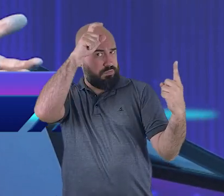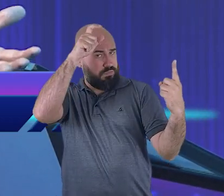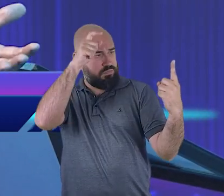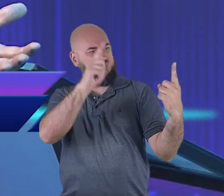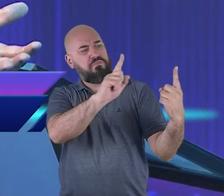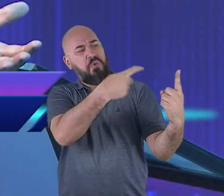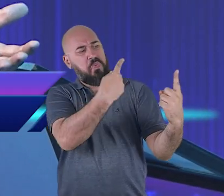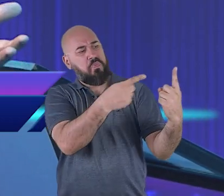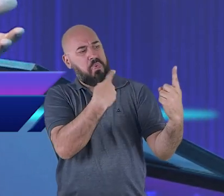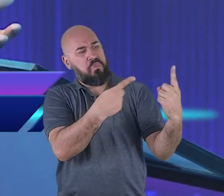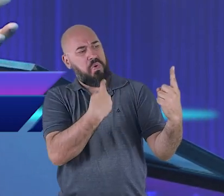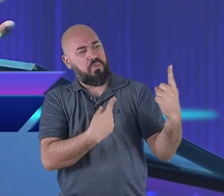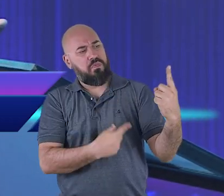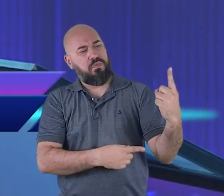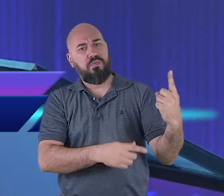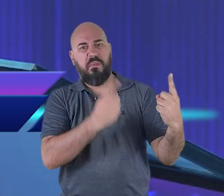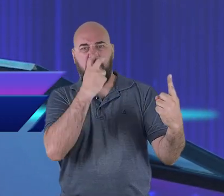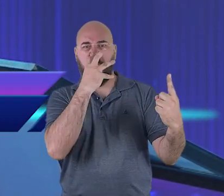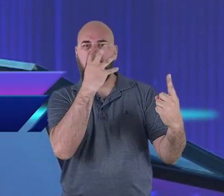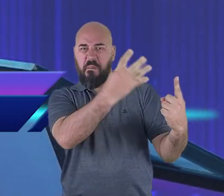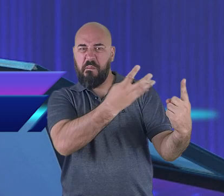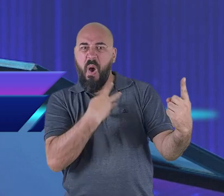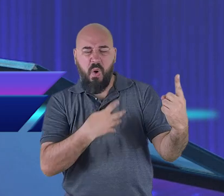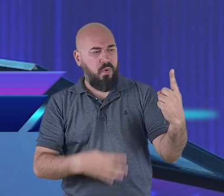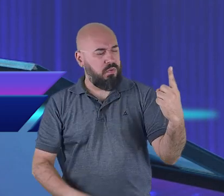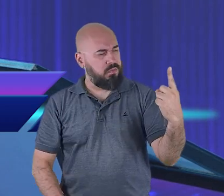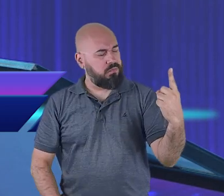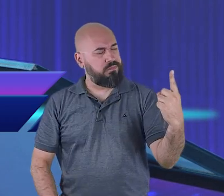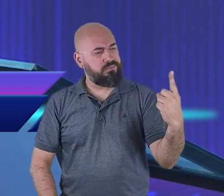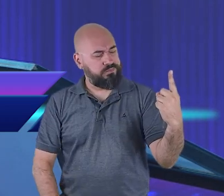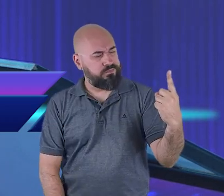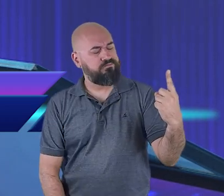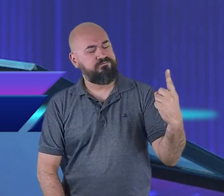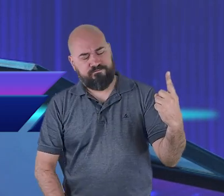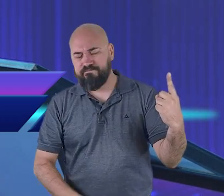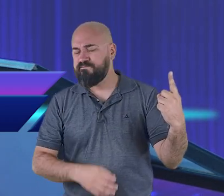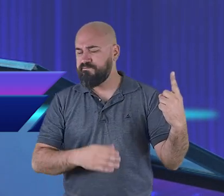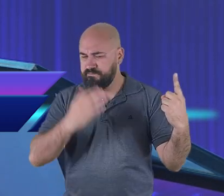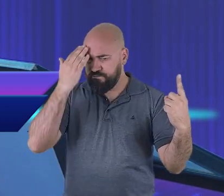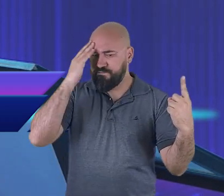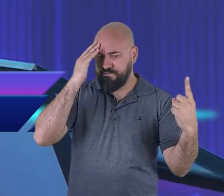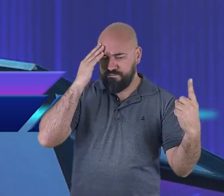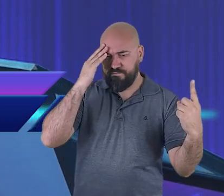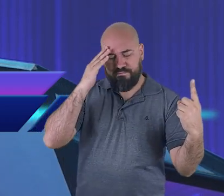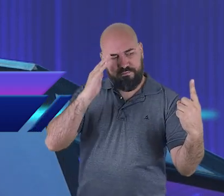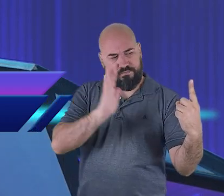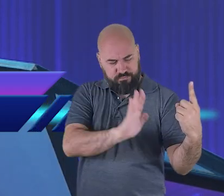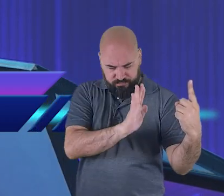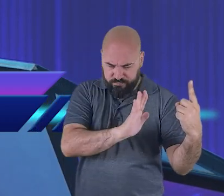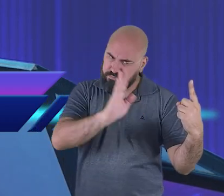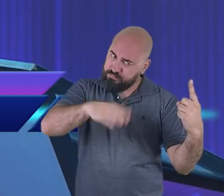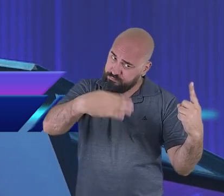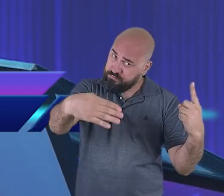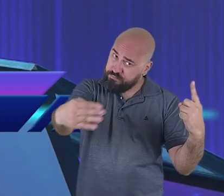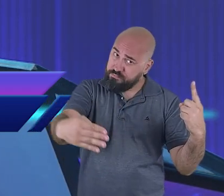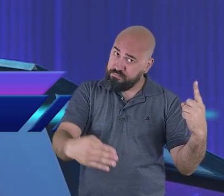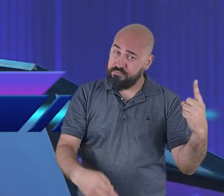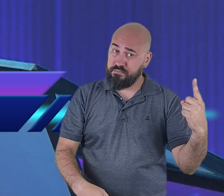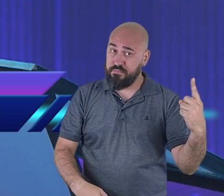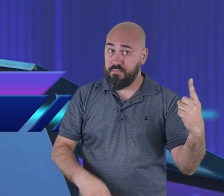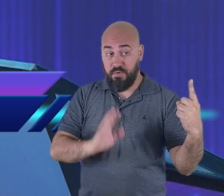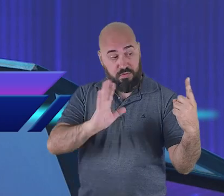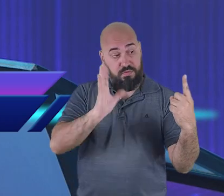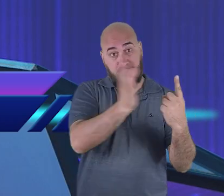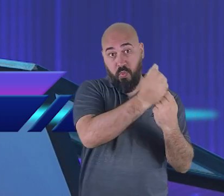eram verdadeiras. Eles teriam servido a Deus a partir de então por medo. Não saia da